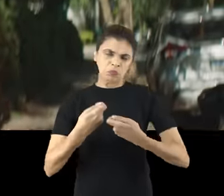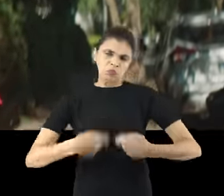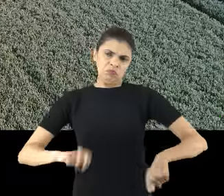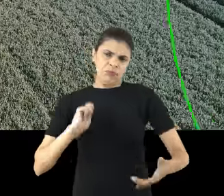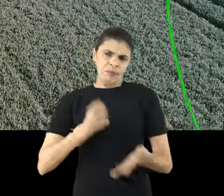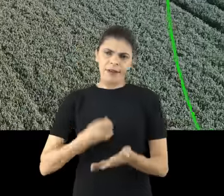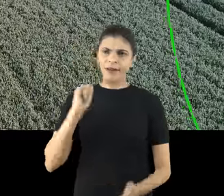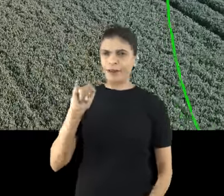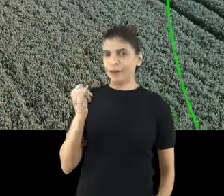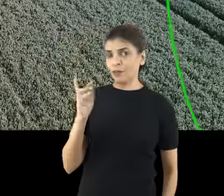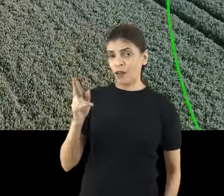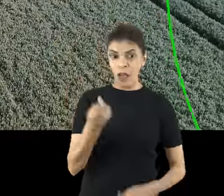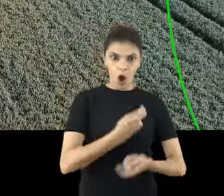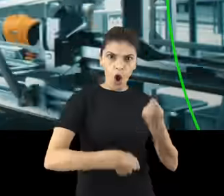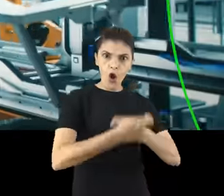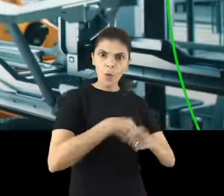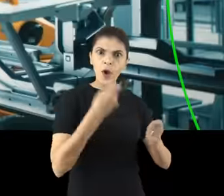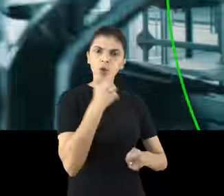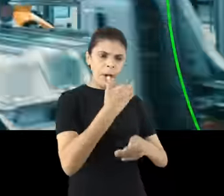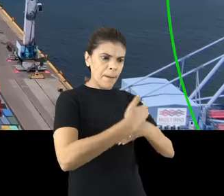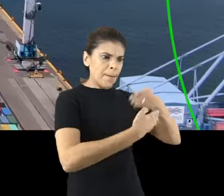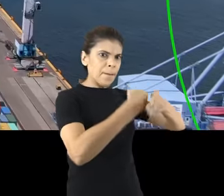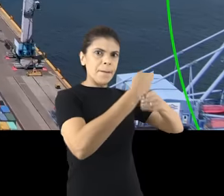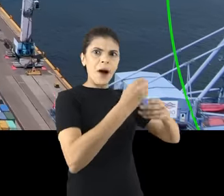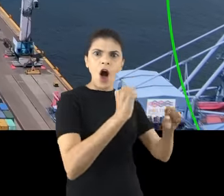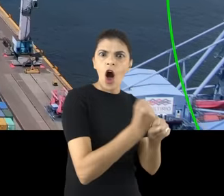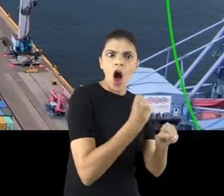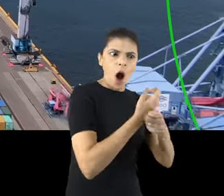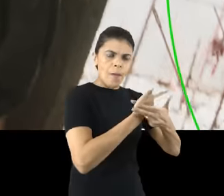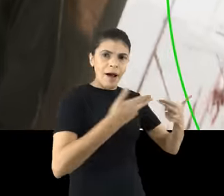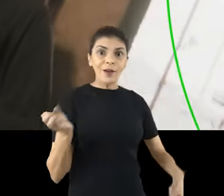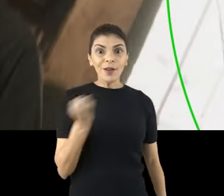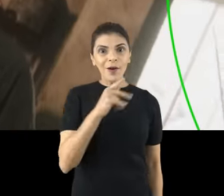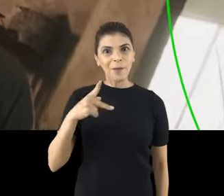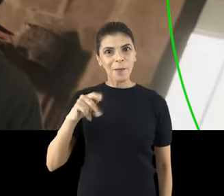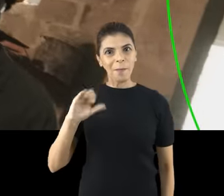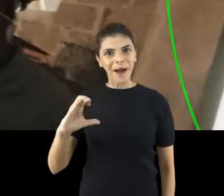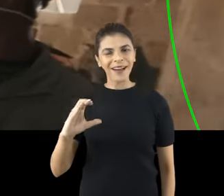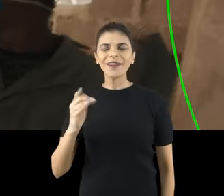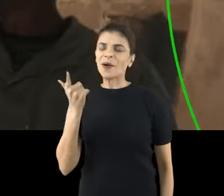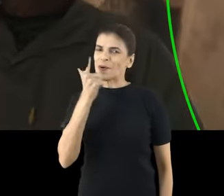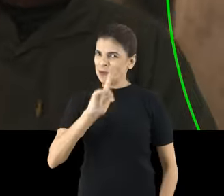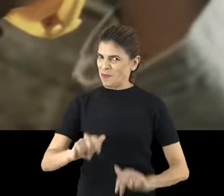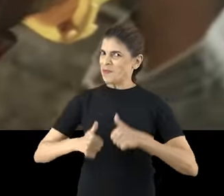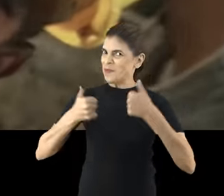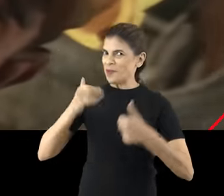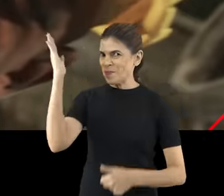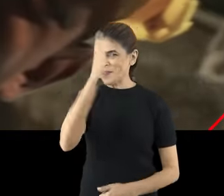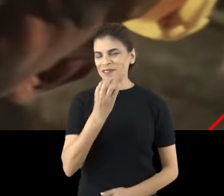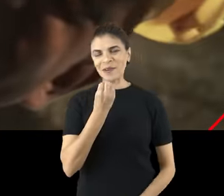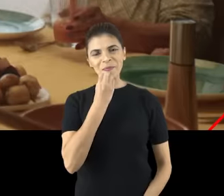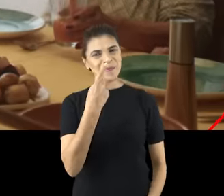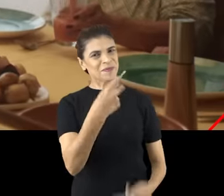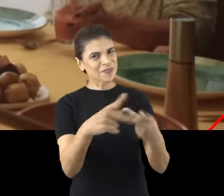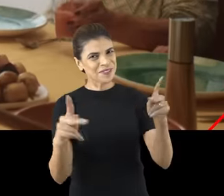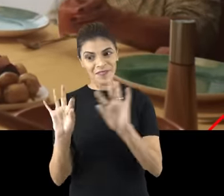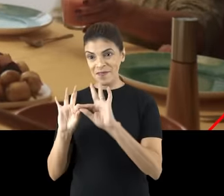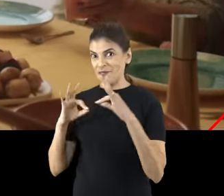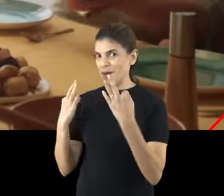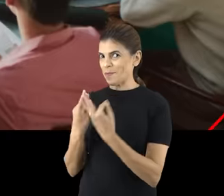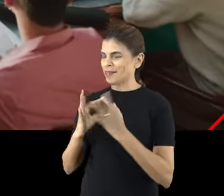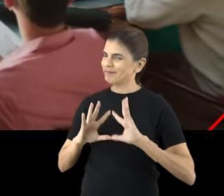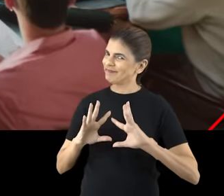de renda. A economia cresce na retomada de obras com o novo PAC. Estamos reconstruindo o Brasil. Isso é bom para você, para as